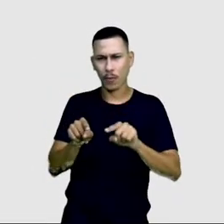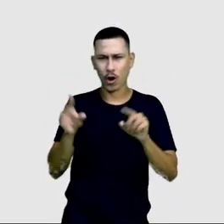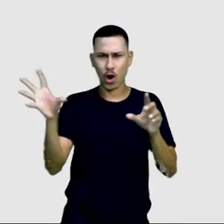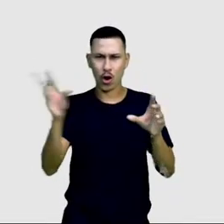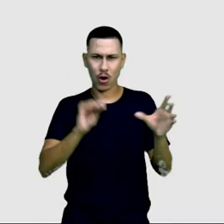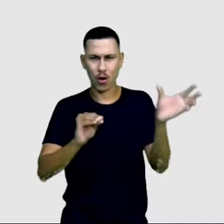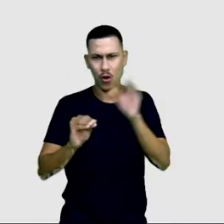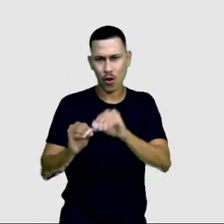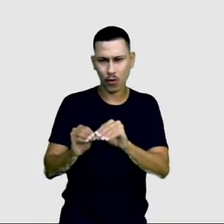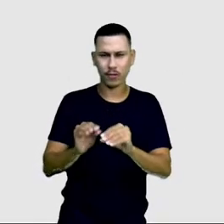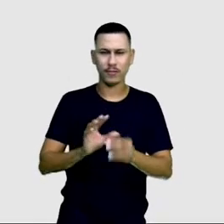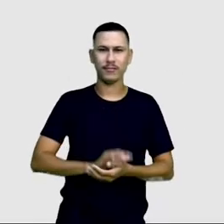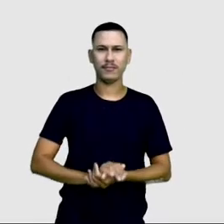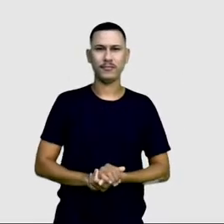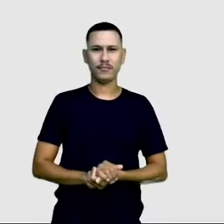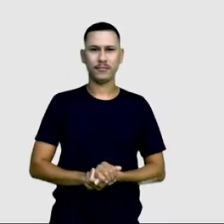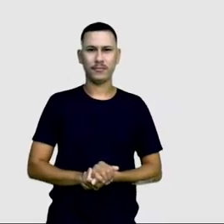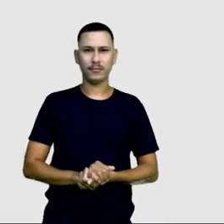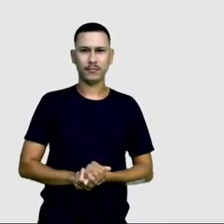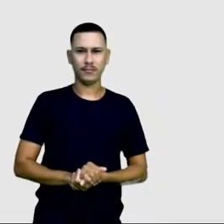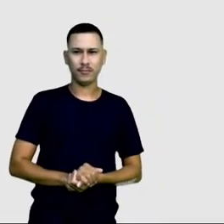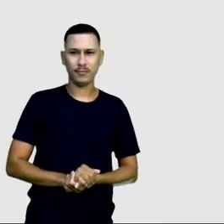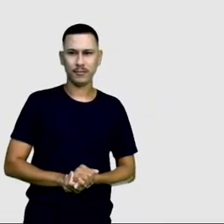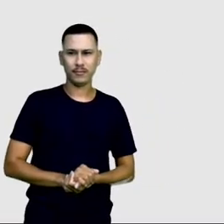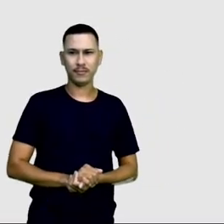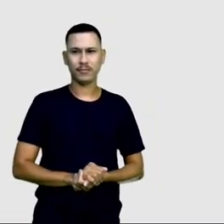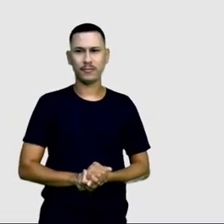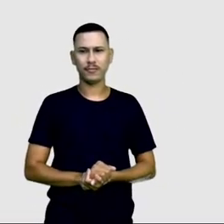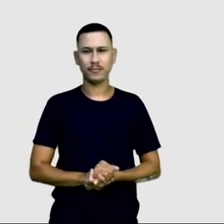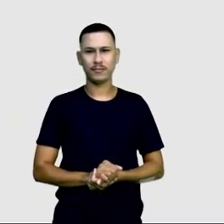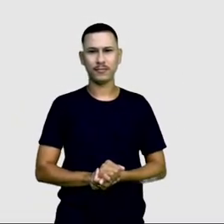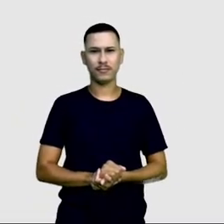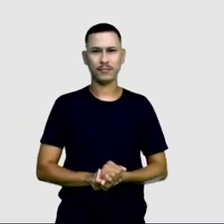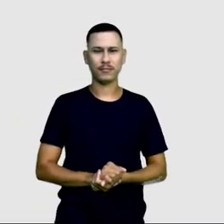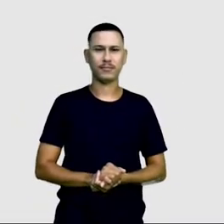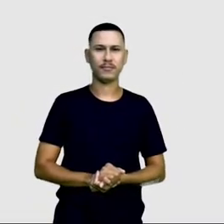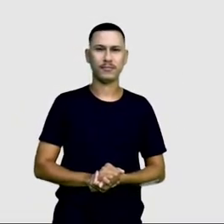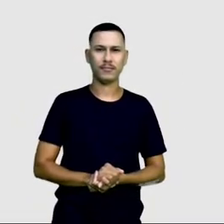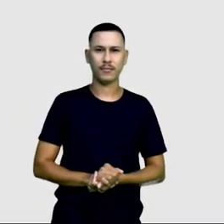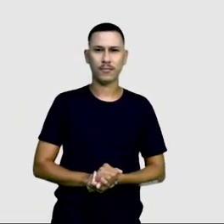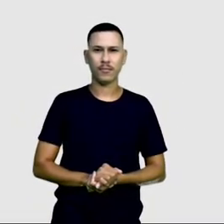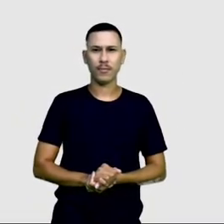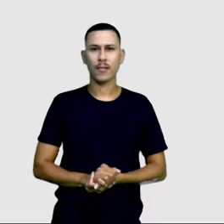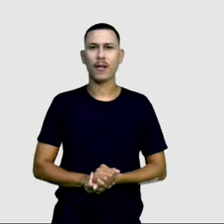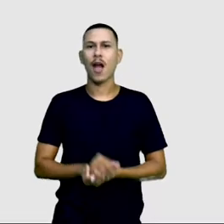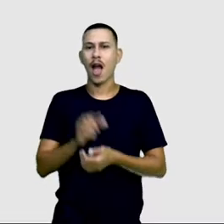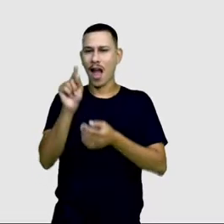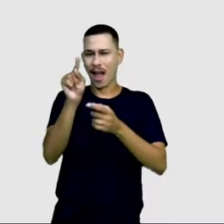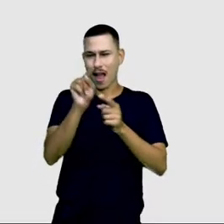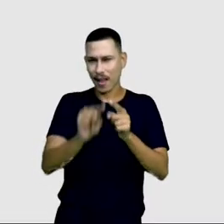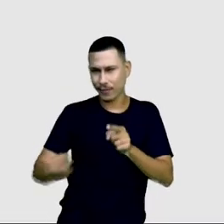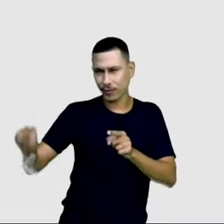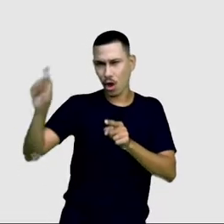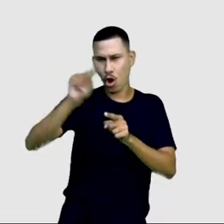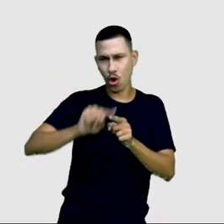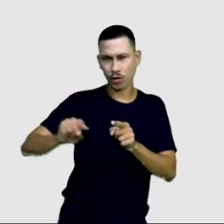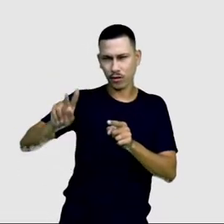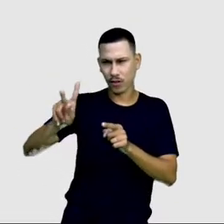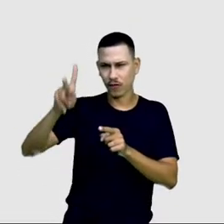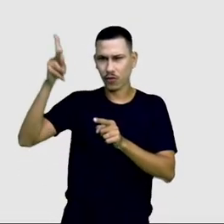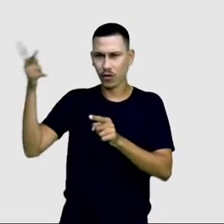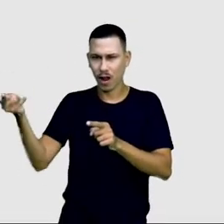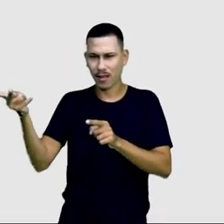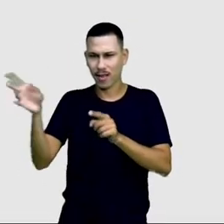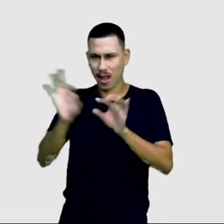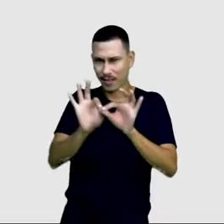para cá e tudo mais. Vai aqui embaixo e segue, tá bom? Então, a circunferência sempre vai ter a mesma distância